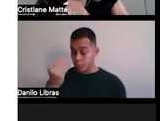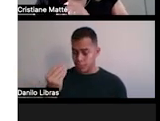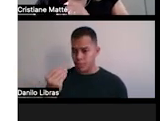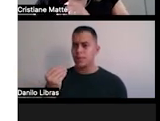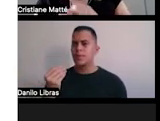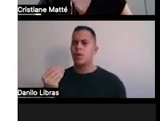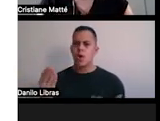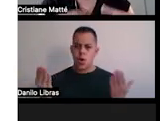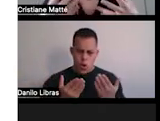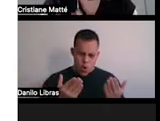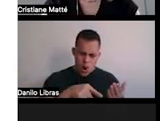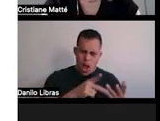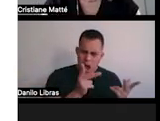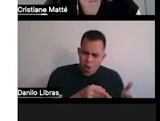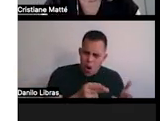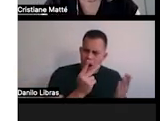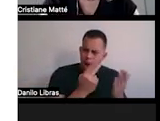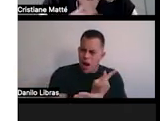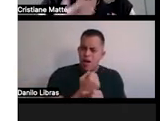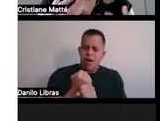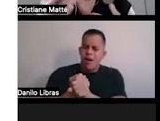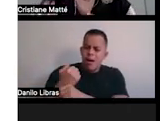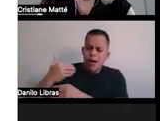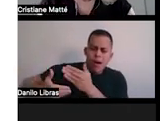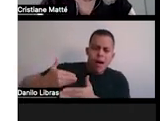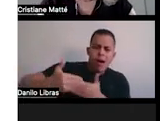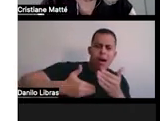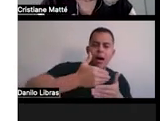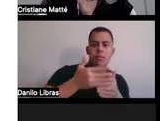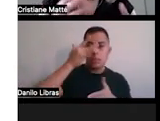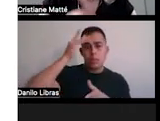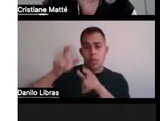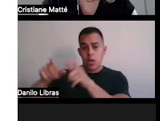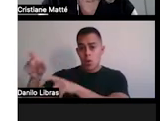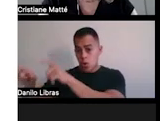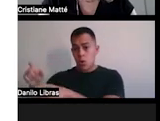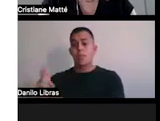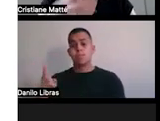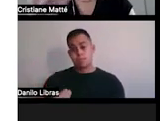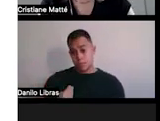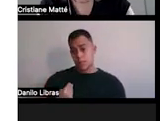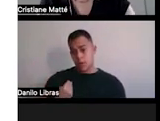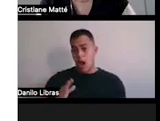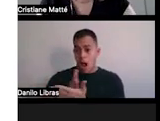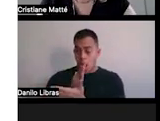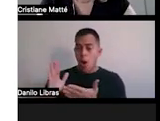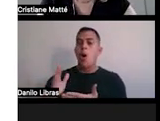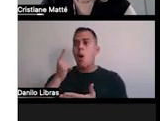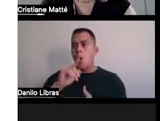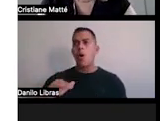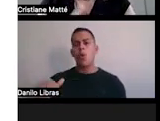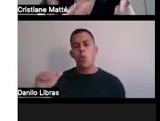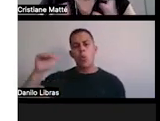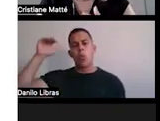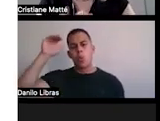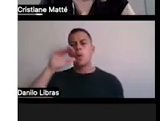repercussão disso? Né? Tantos anos depois, esses indivíduos que sobreviveram, então nasceram com baixo peso ao nascer, se desenvolveram,